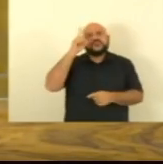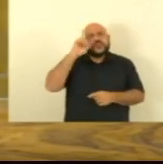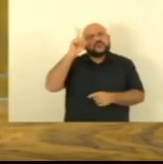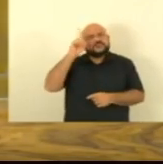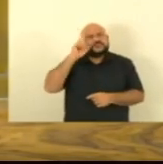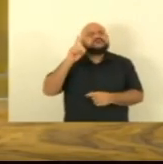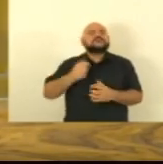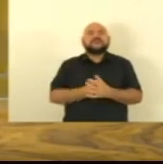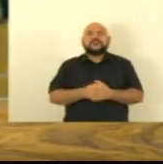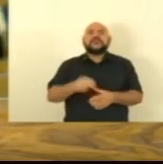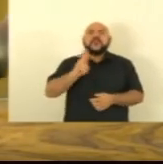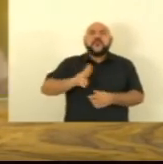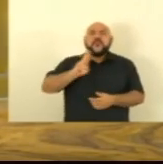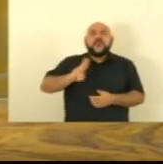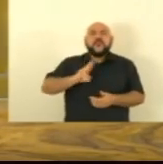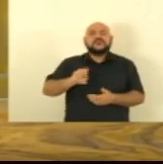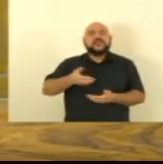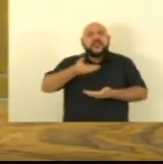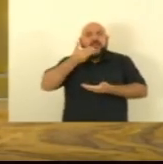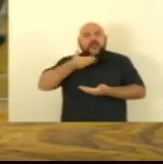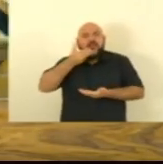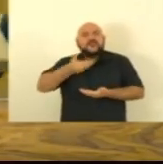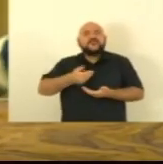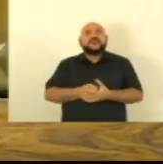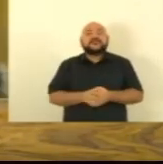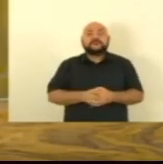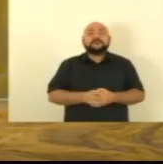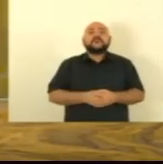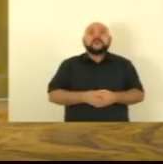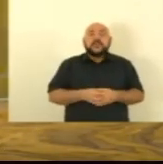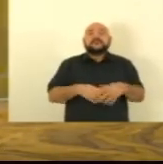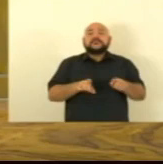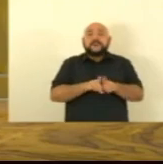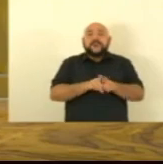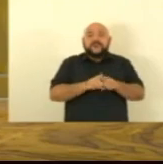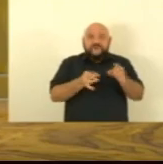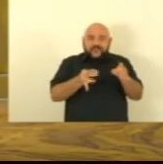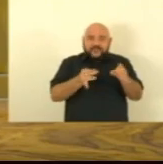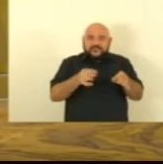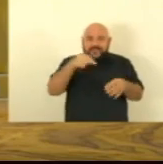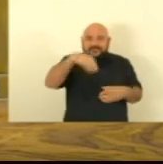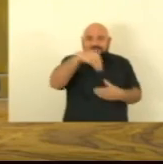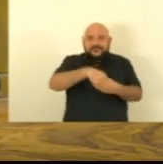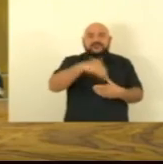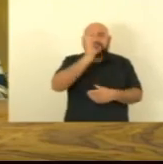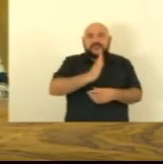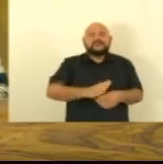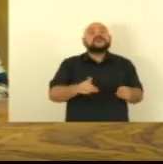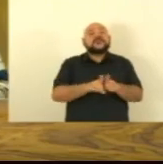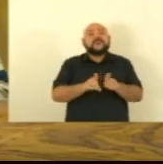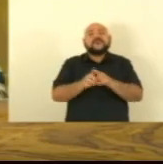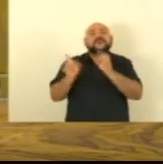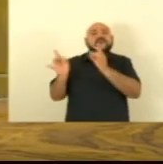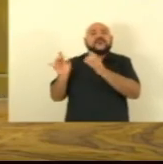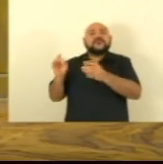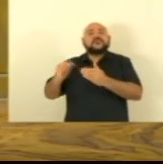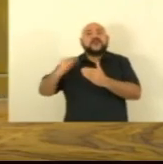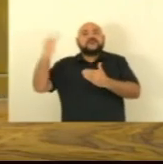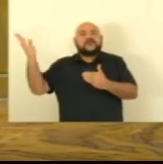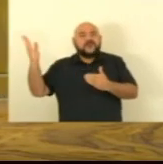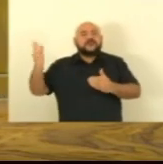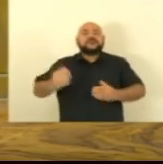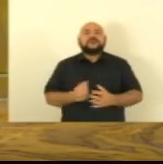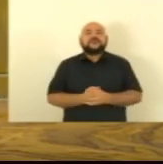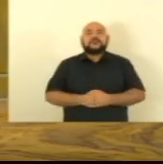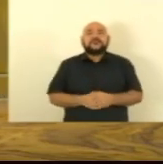tanto para fora de nosso país, como também vendido em outros estados de nosso país, mas especialmente